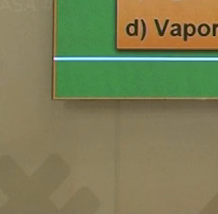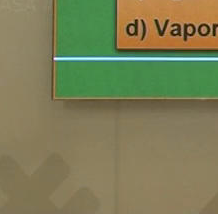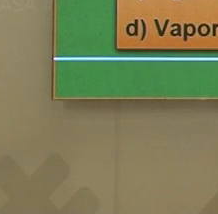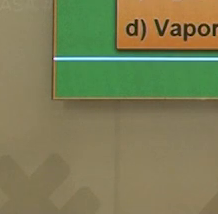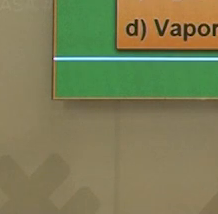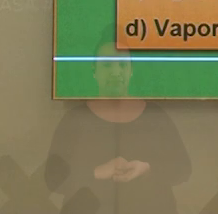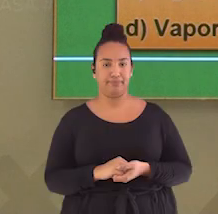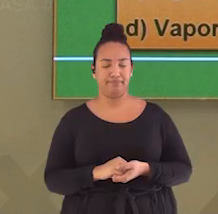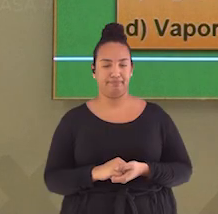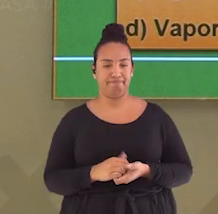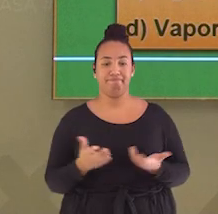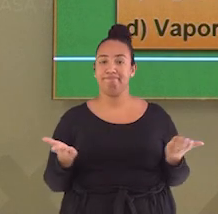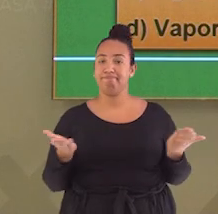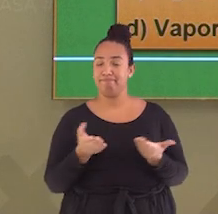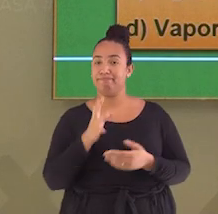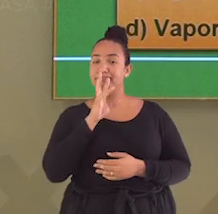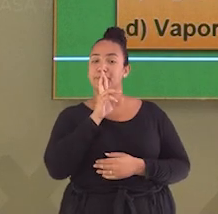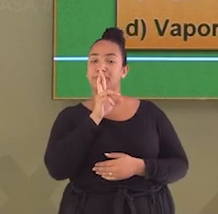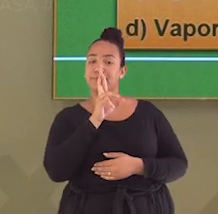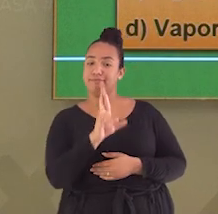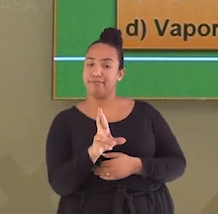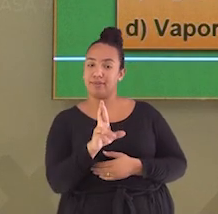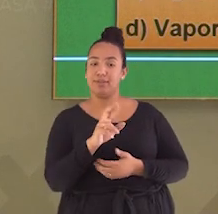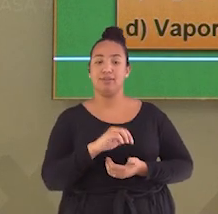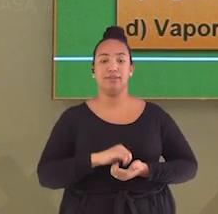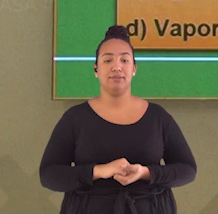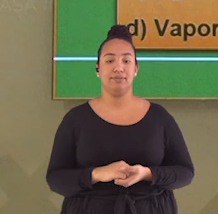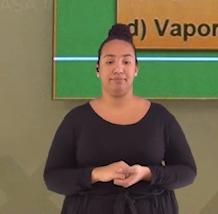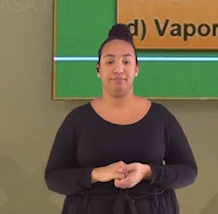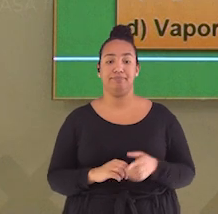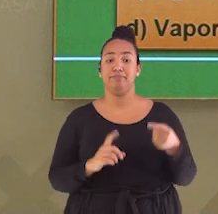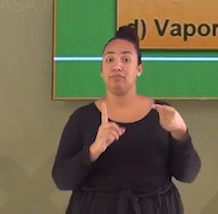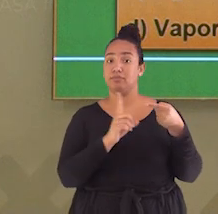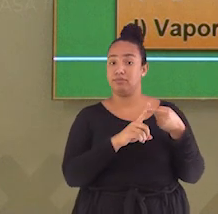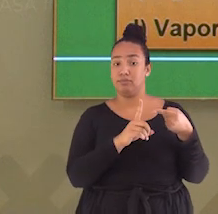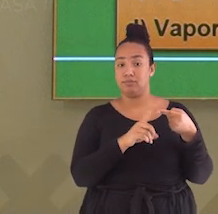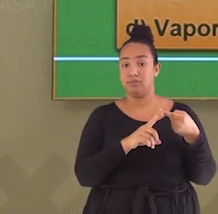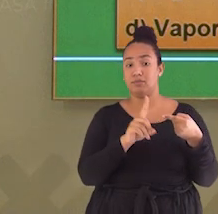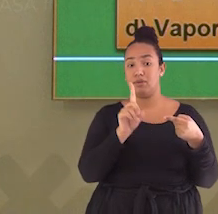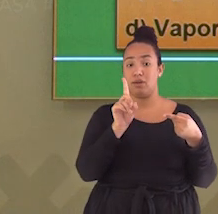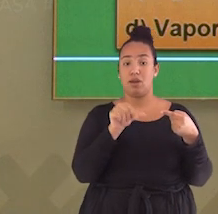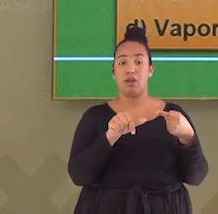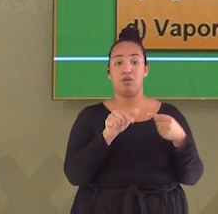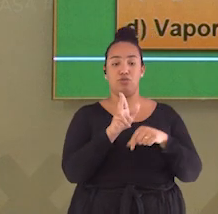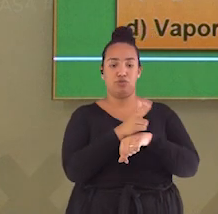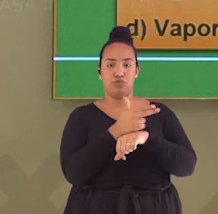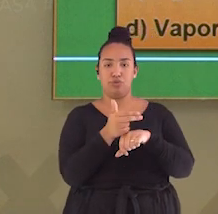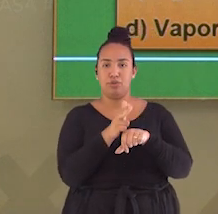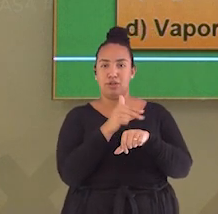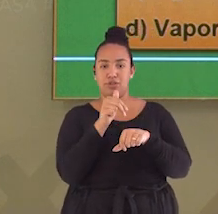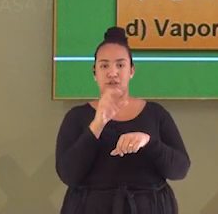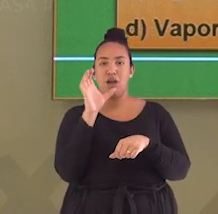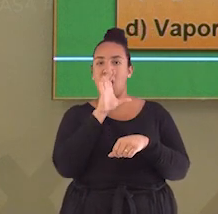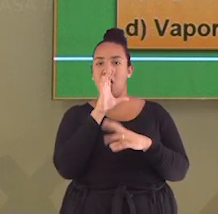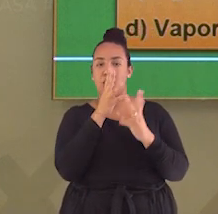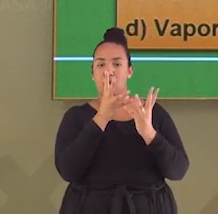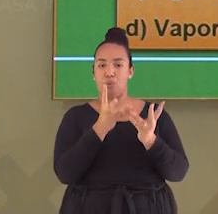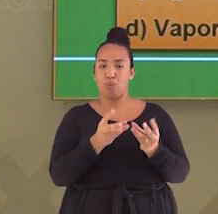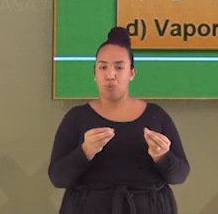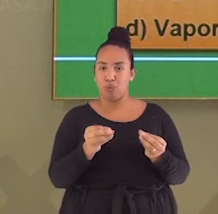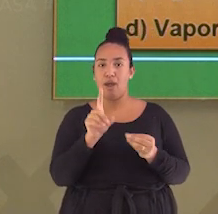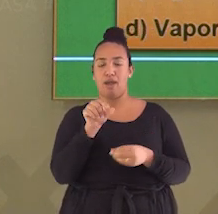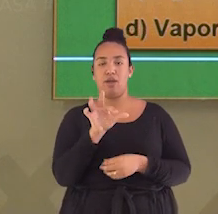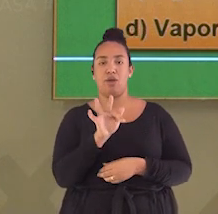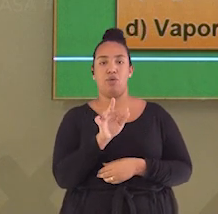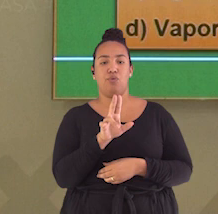Agora vamos para a resposta. Temos aqui na letra A, o chocolate derrete com o calor. Aconteceu a fusão.